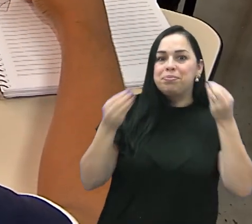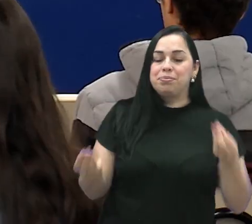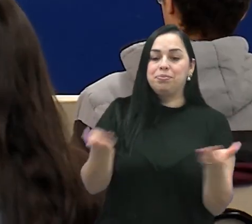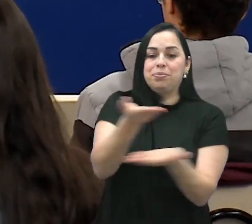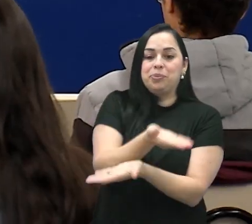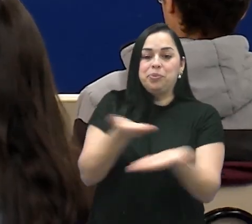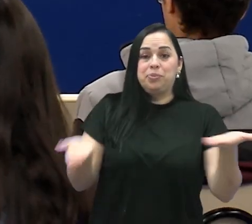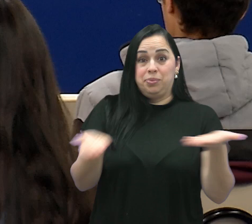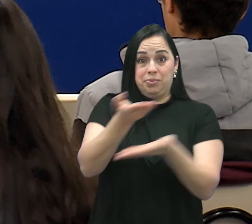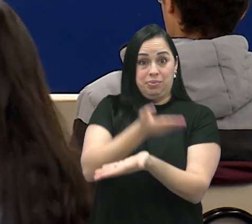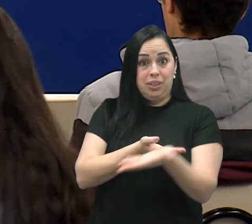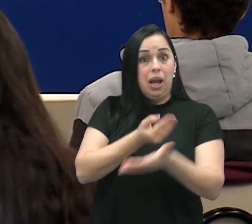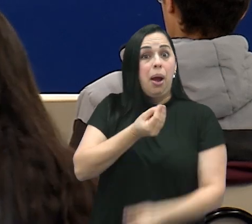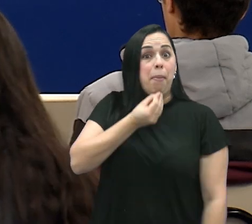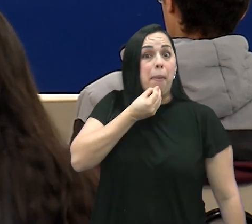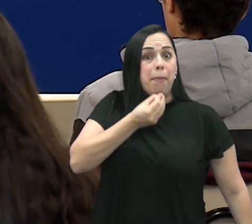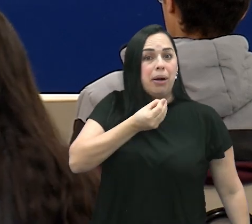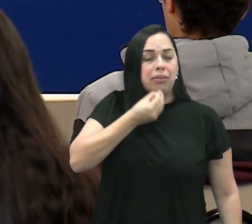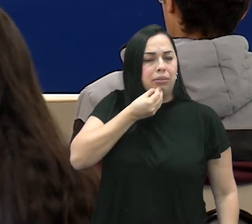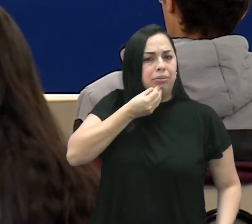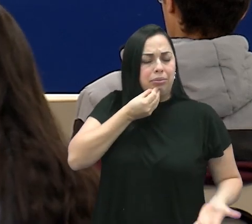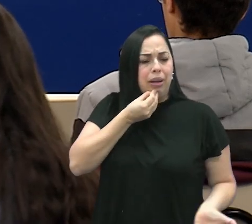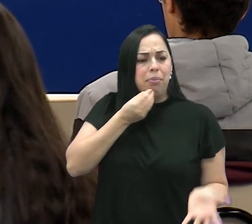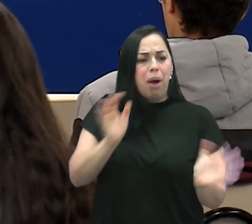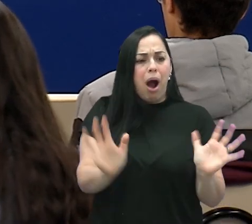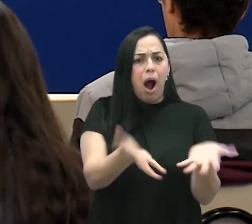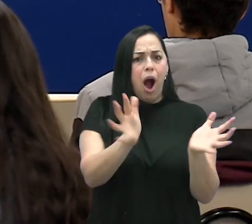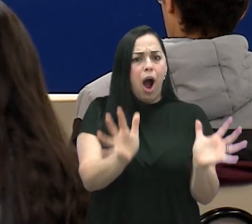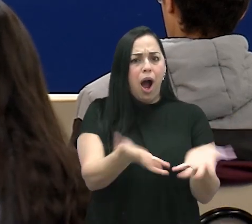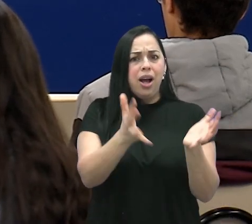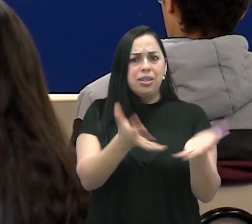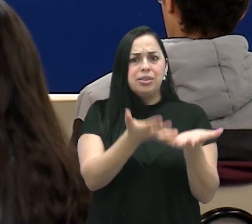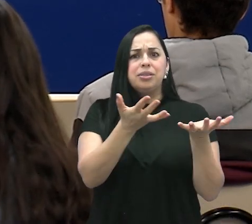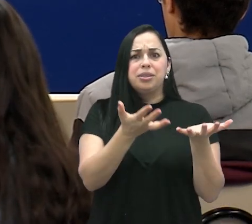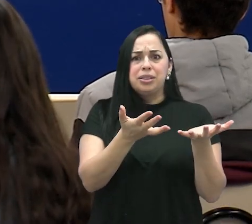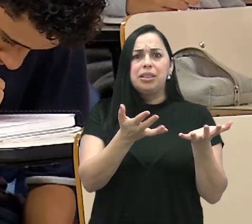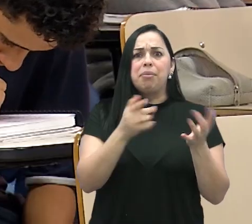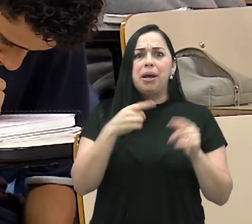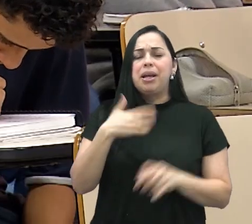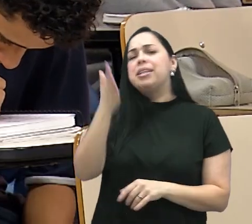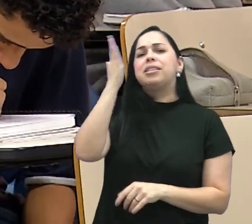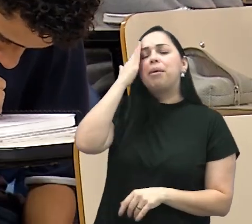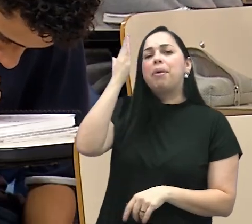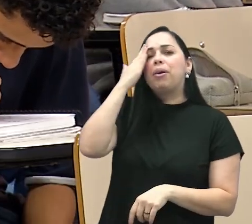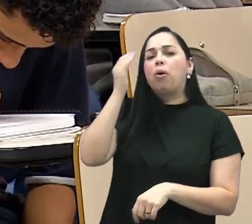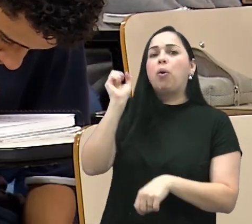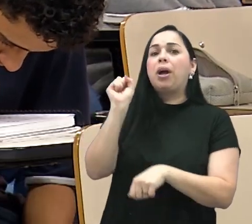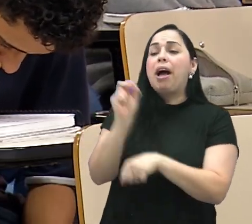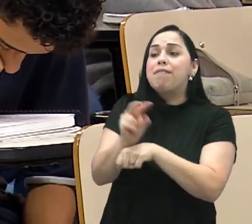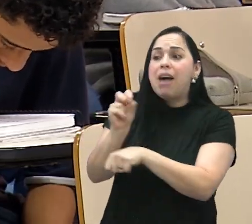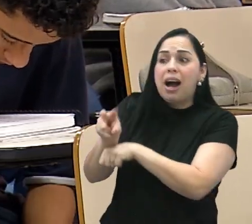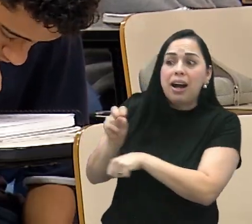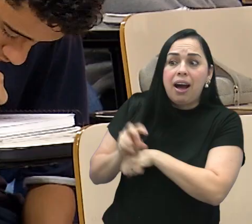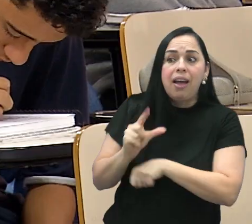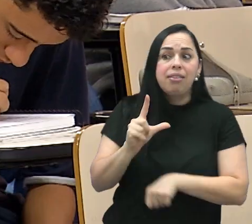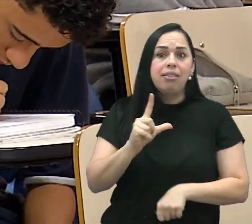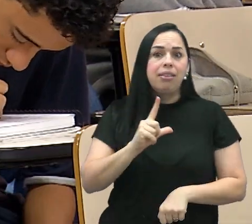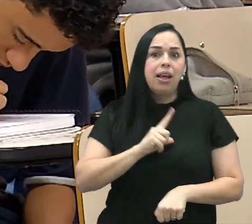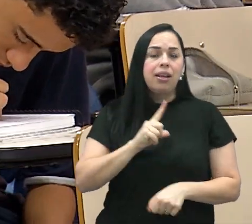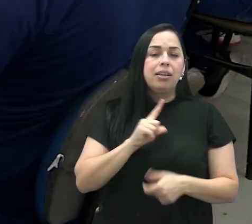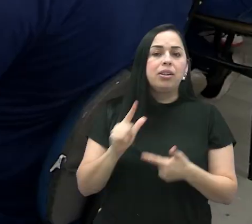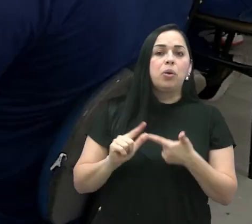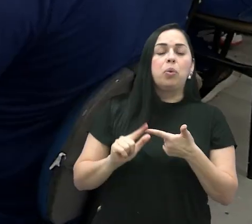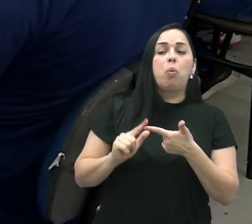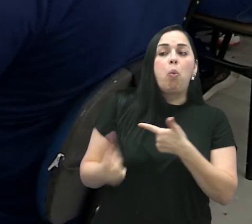alunos e as empresas. Essa oportunidade pode ser um incentivo para que os estudantes conheçam as vagas disponíveis no mercado de